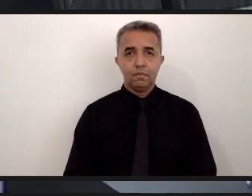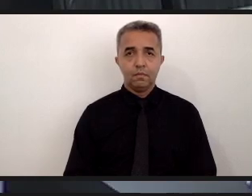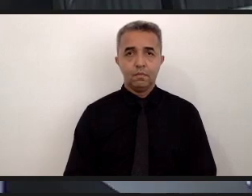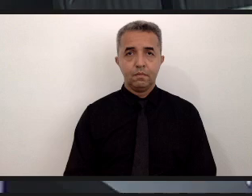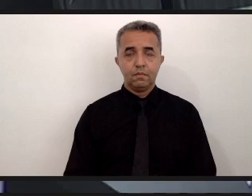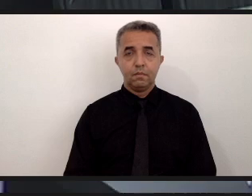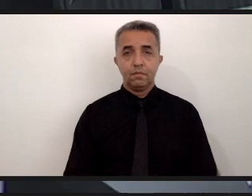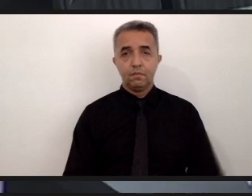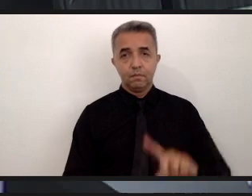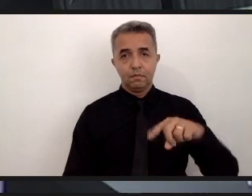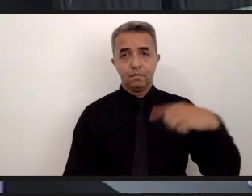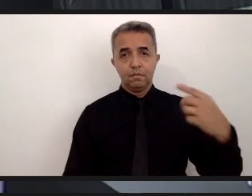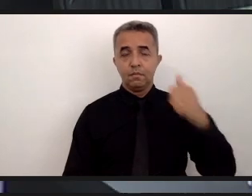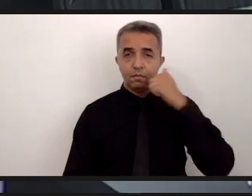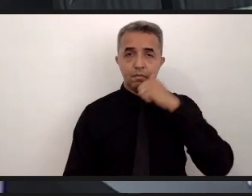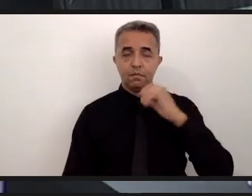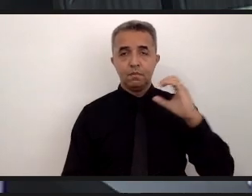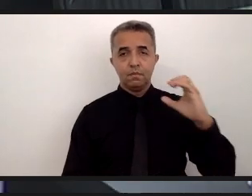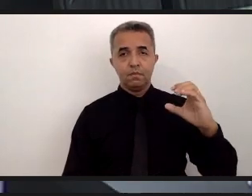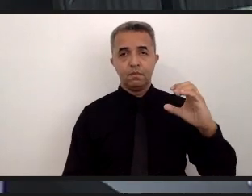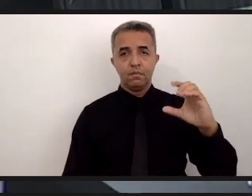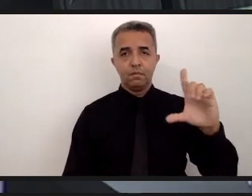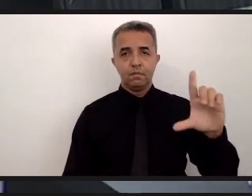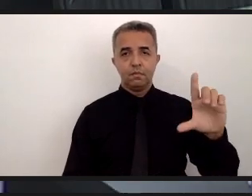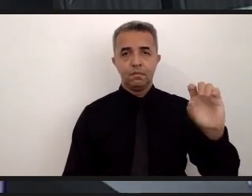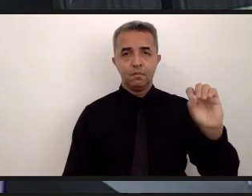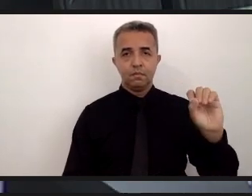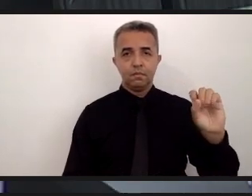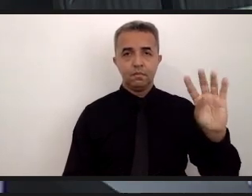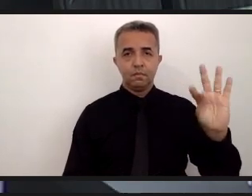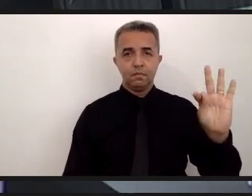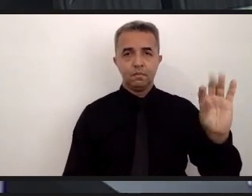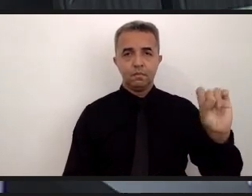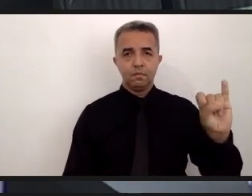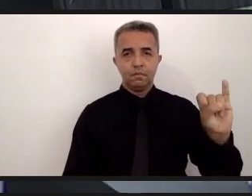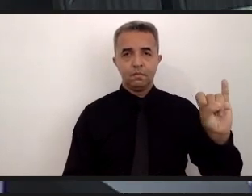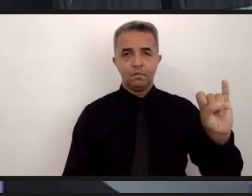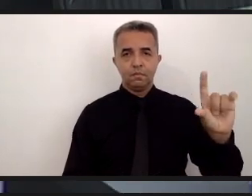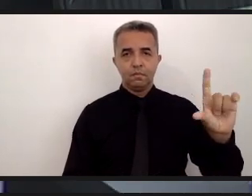Nossa homenageada, a senhora Clotilde de Melo, por gentileza.